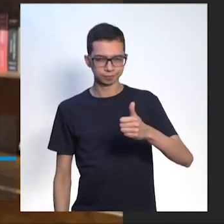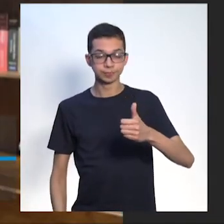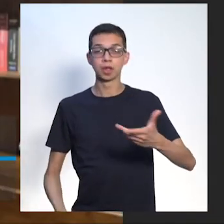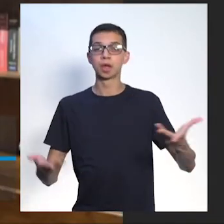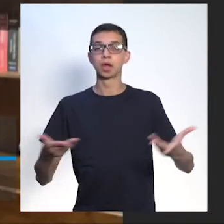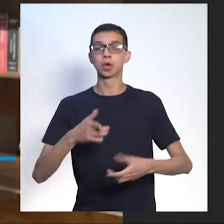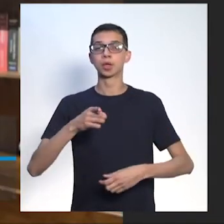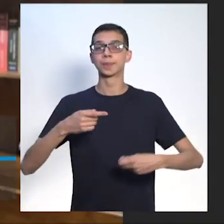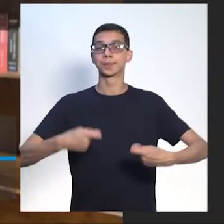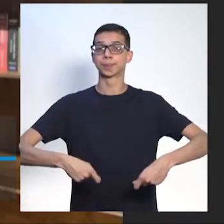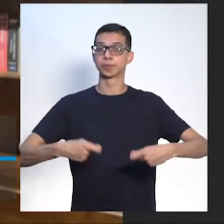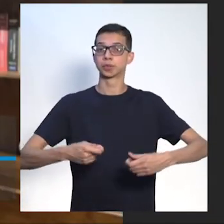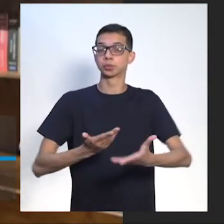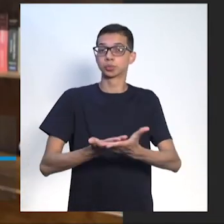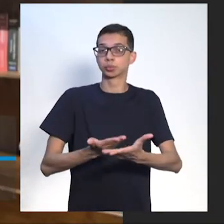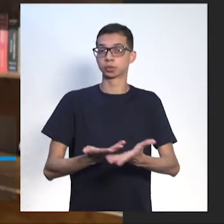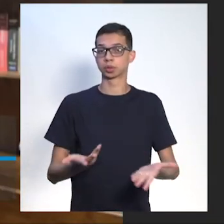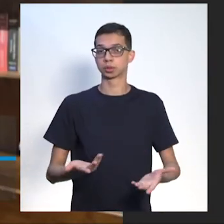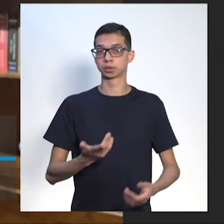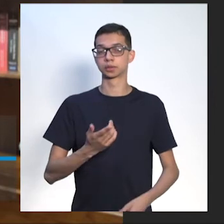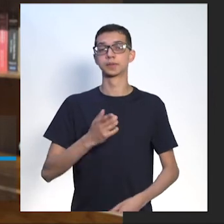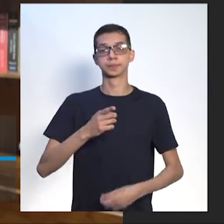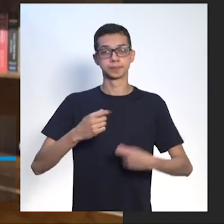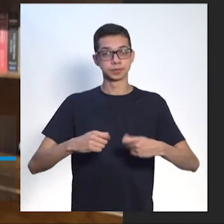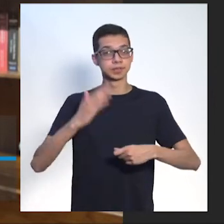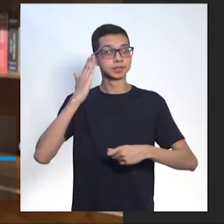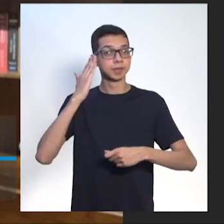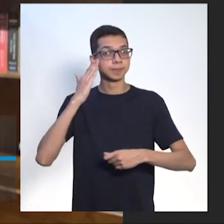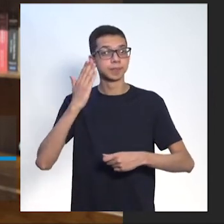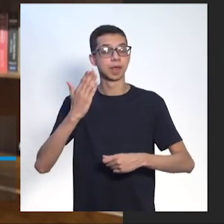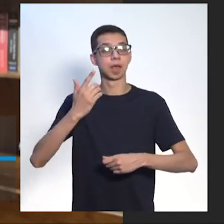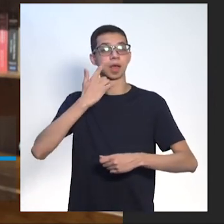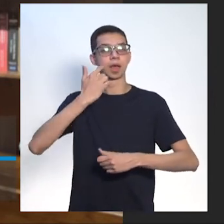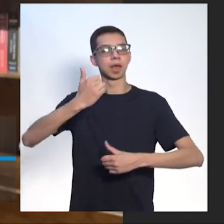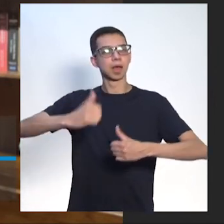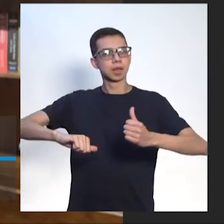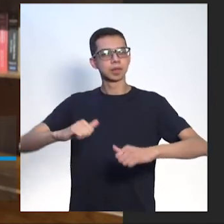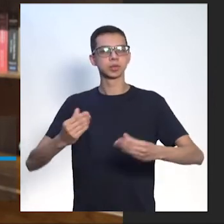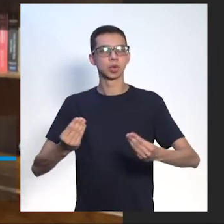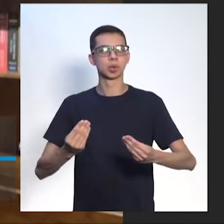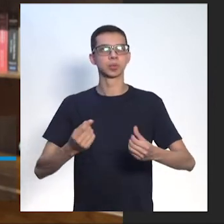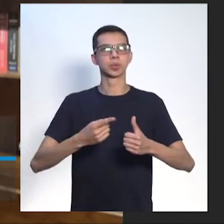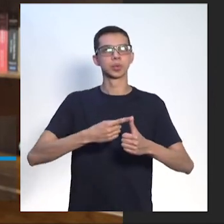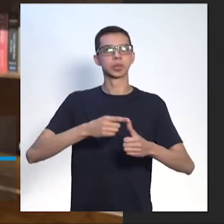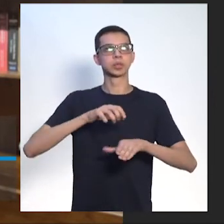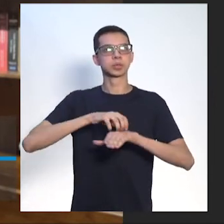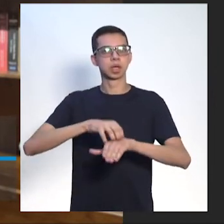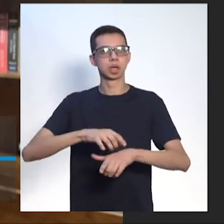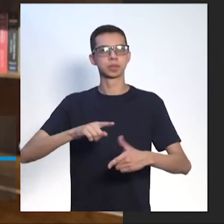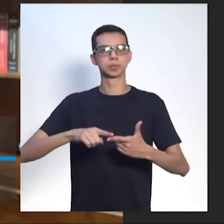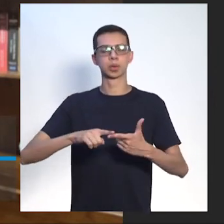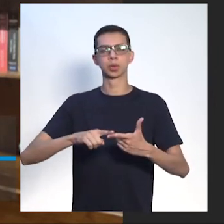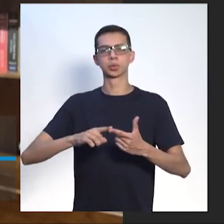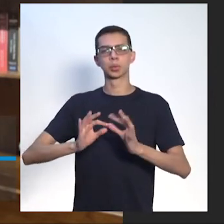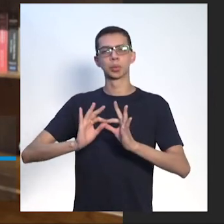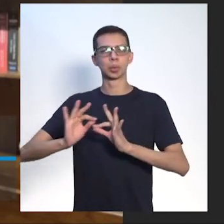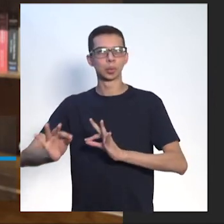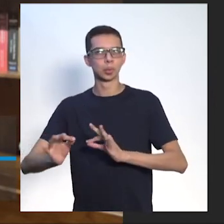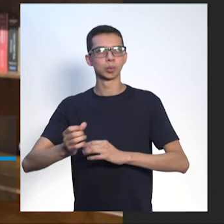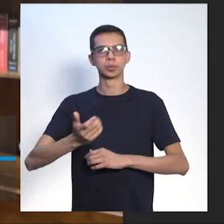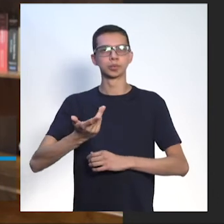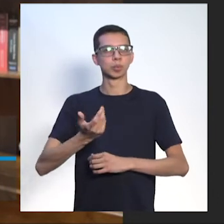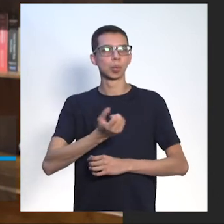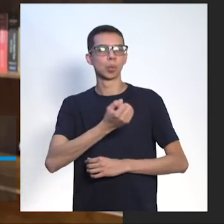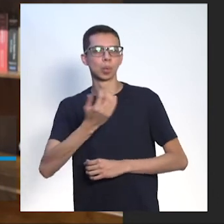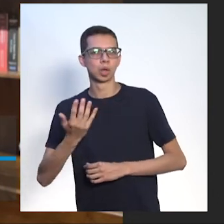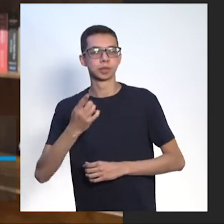Estudar. Medir distância, medir transporte. Por isso que eu falei que são outras opções. É você começar a olhar maior. É você